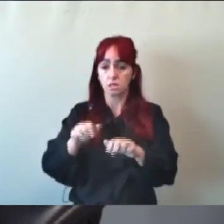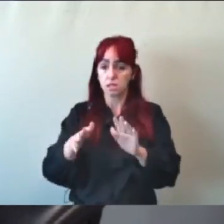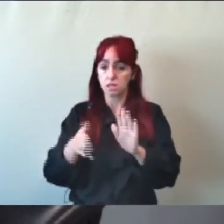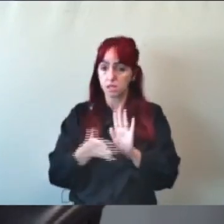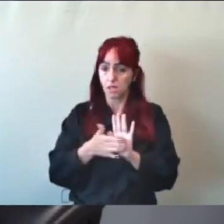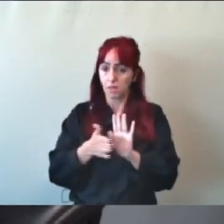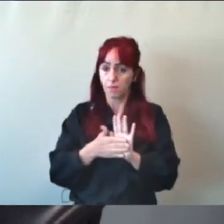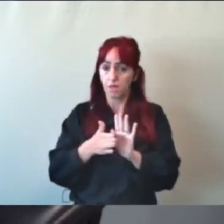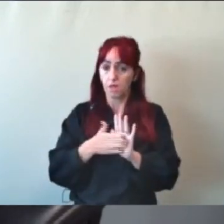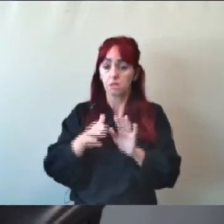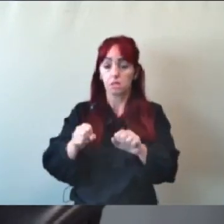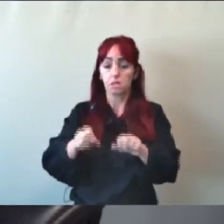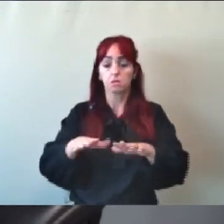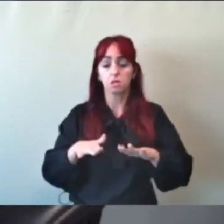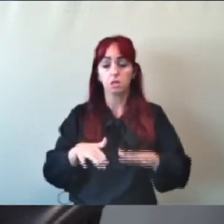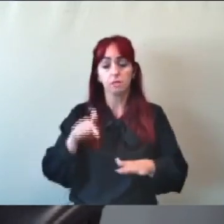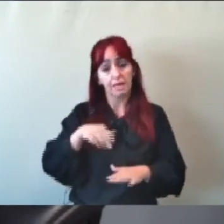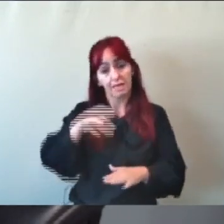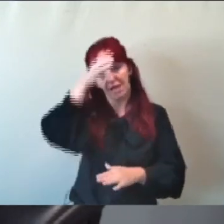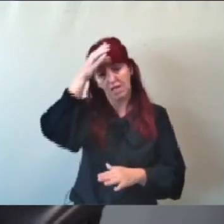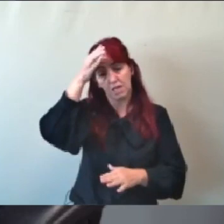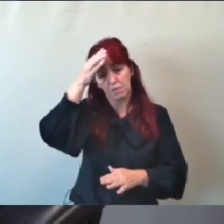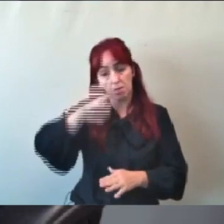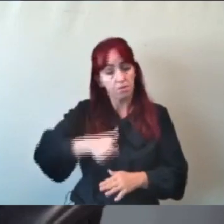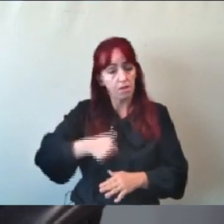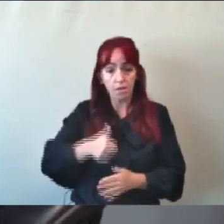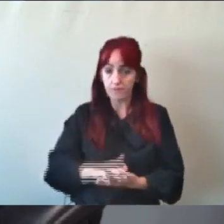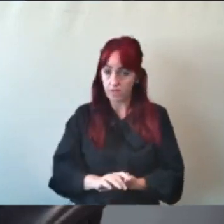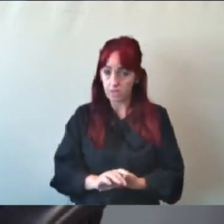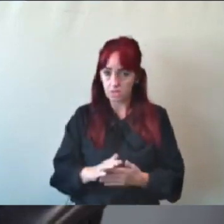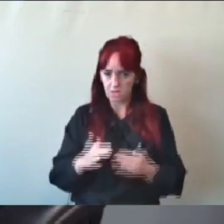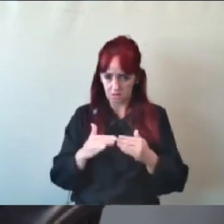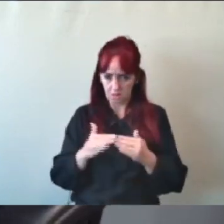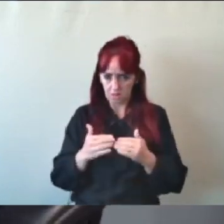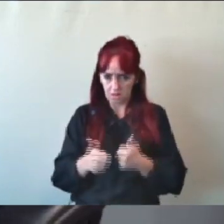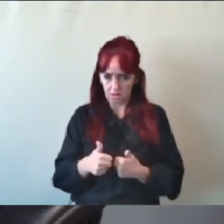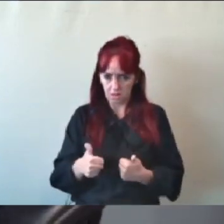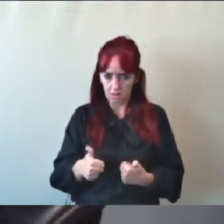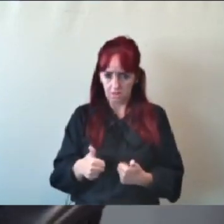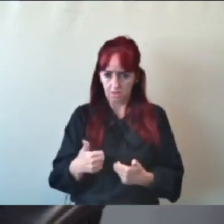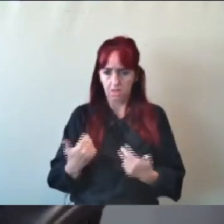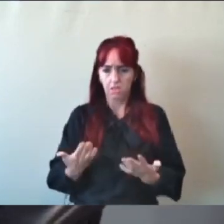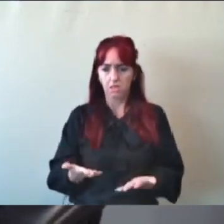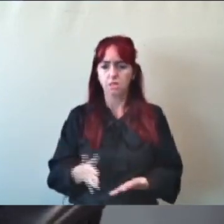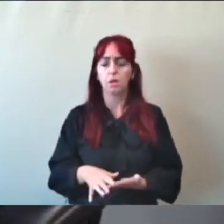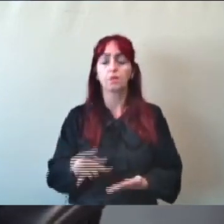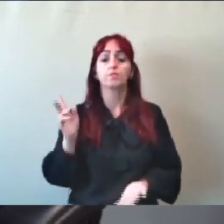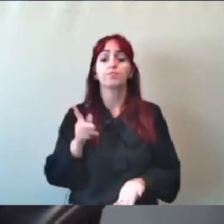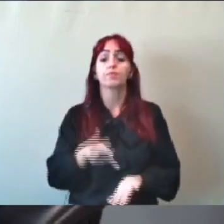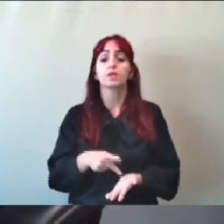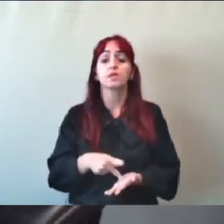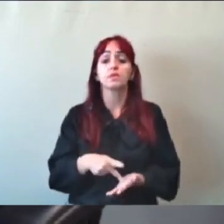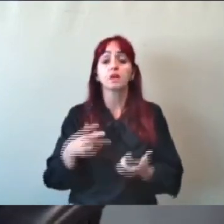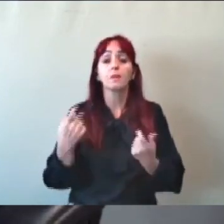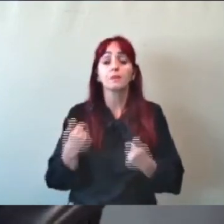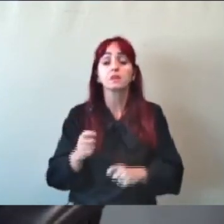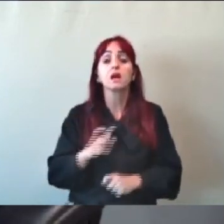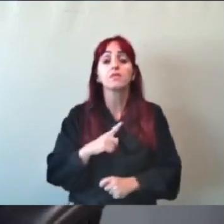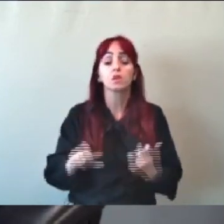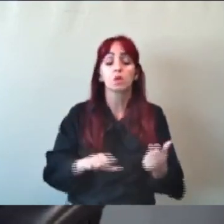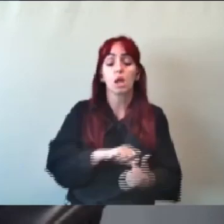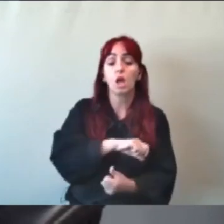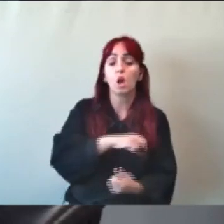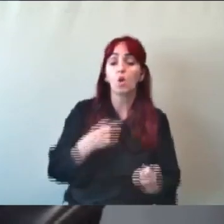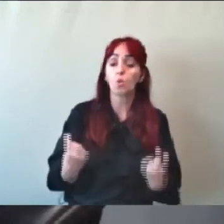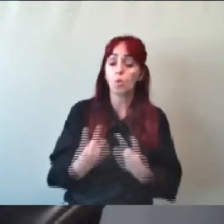pública aqui na Câmara Municipal. Estão de acordo? Estão de acordo? Então, que, na verdade, deveria ser o contrário. Antes de haver essa colocação